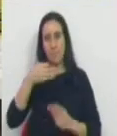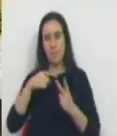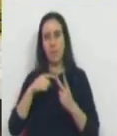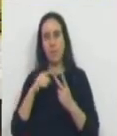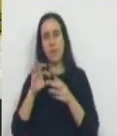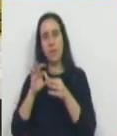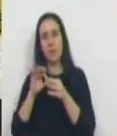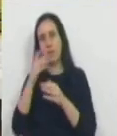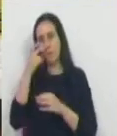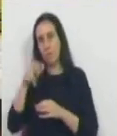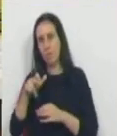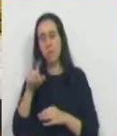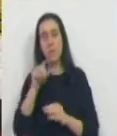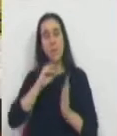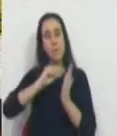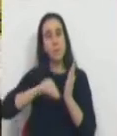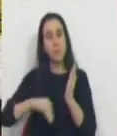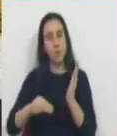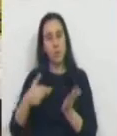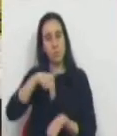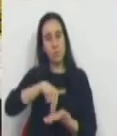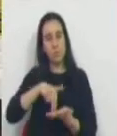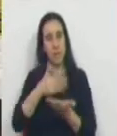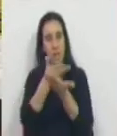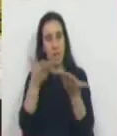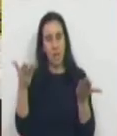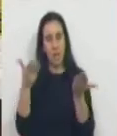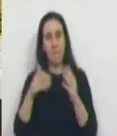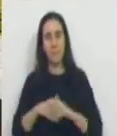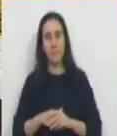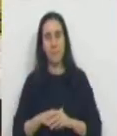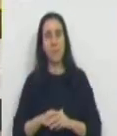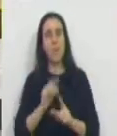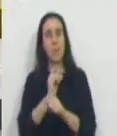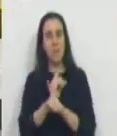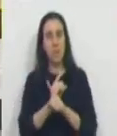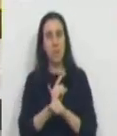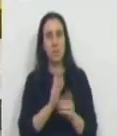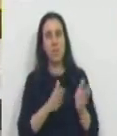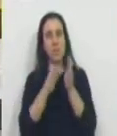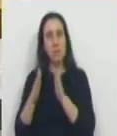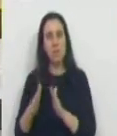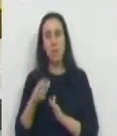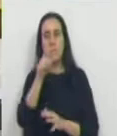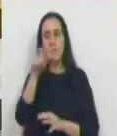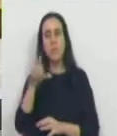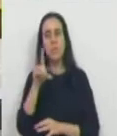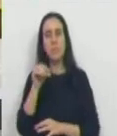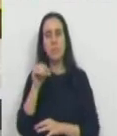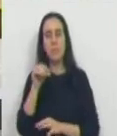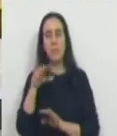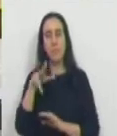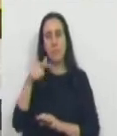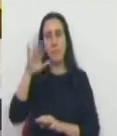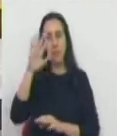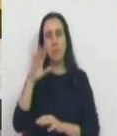queria saudar os representantes dos peticionários que estão aqui presentes e, por via deles, também as mais de 60 mil pessoas que trouxeram a